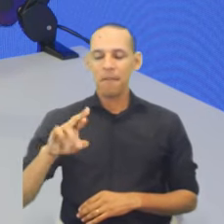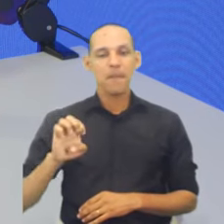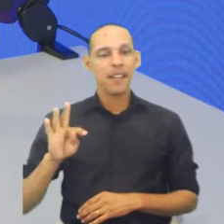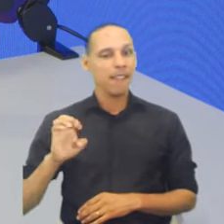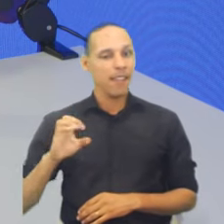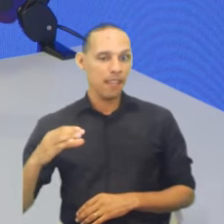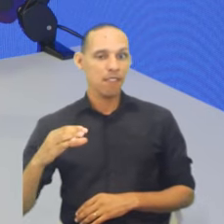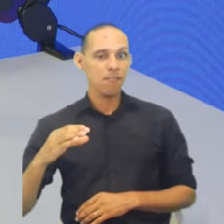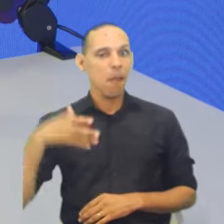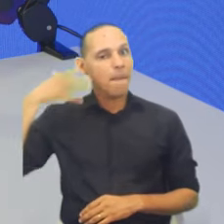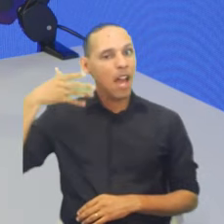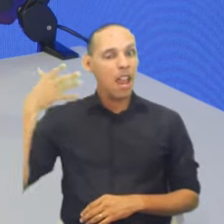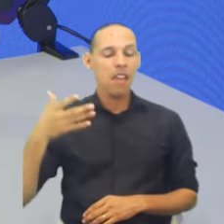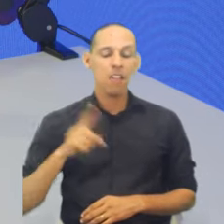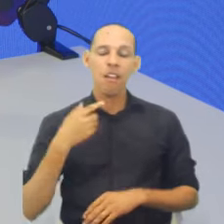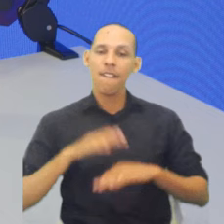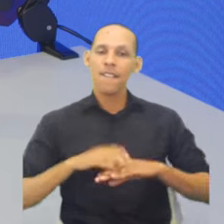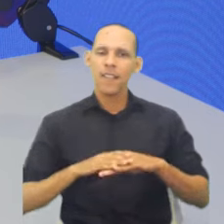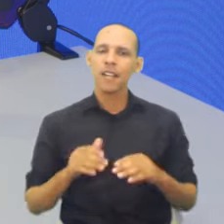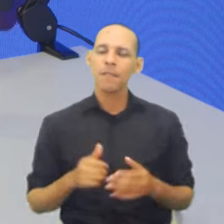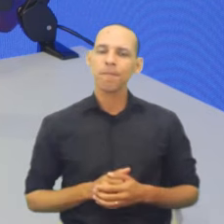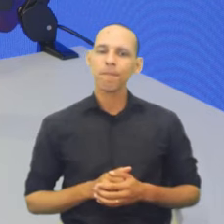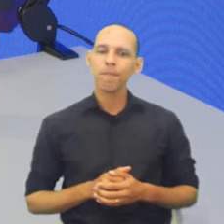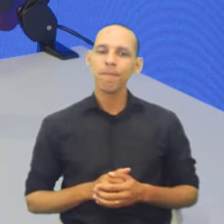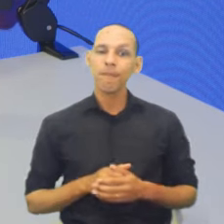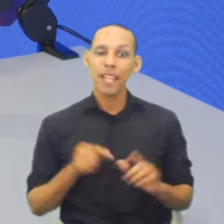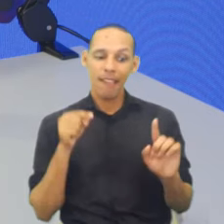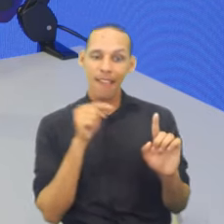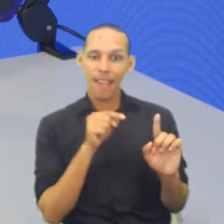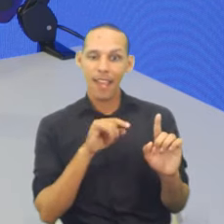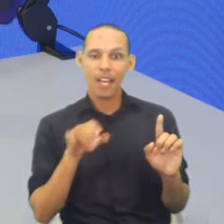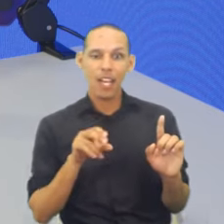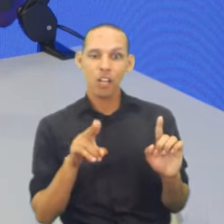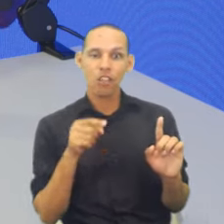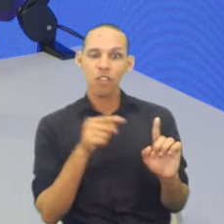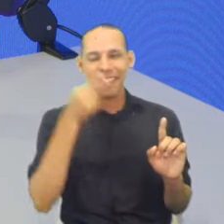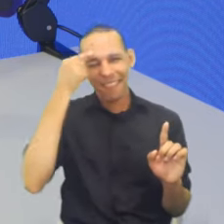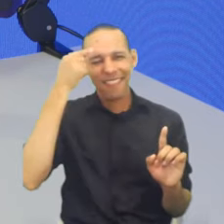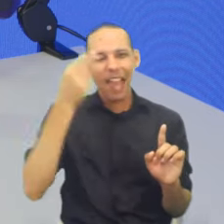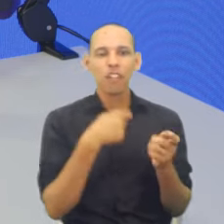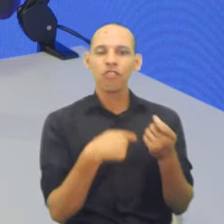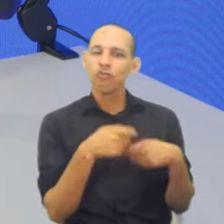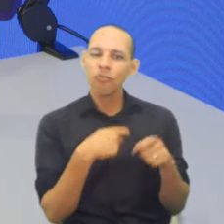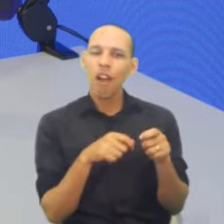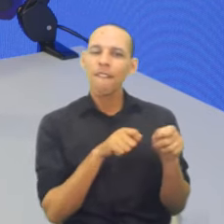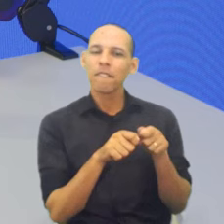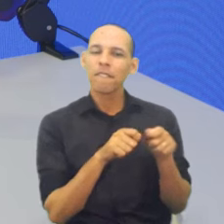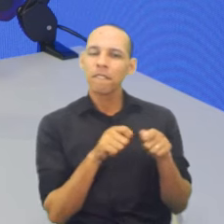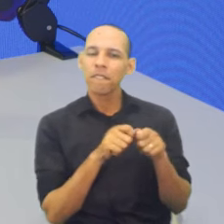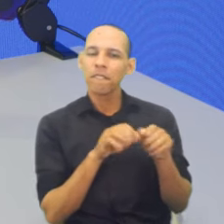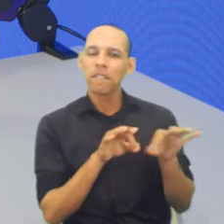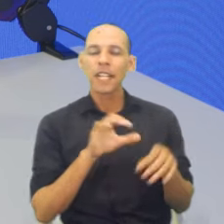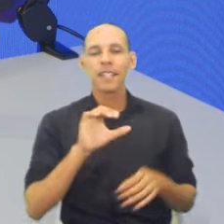impretec e quando por quê Porque ela tinha uma um de de negócio um negócio montado um CNPJ